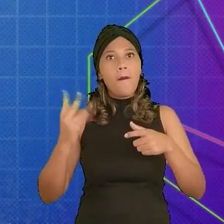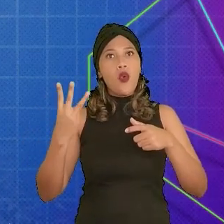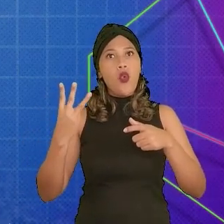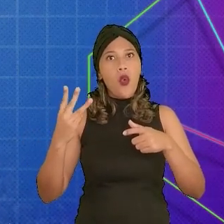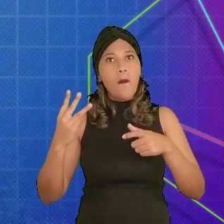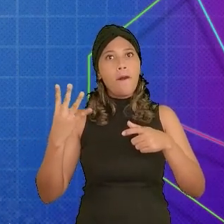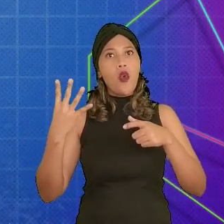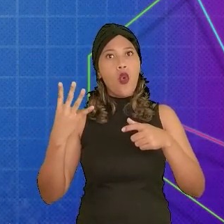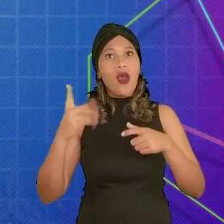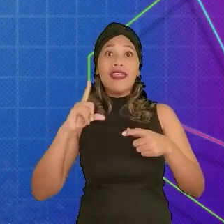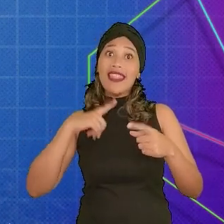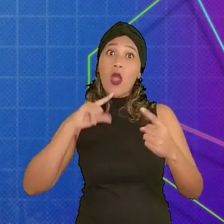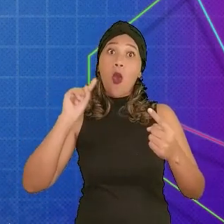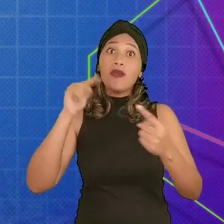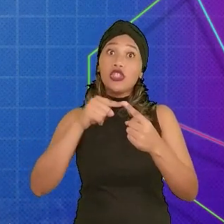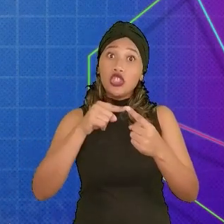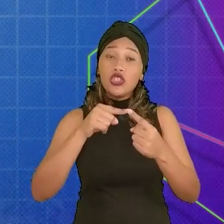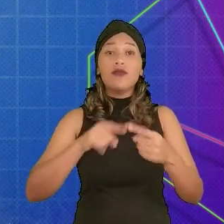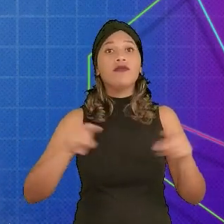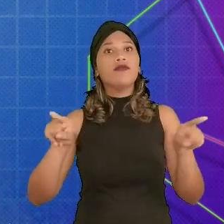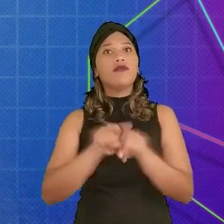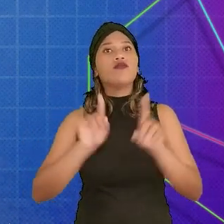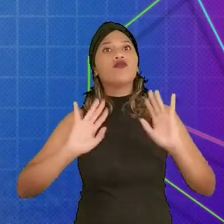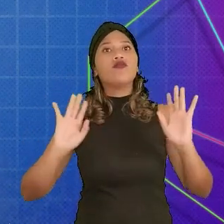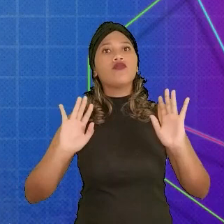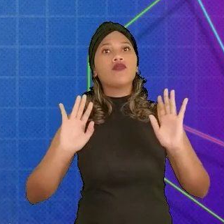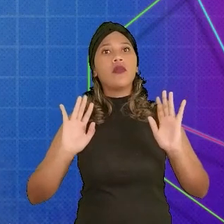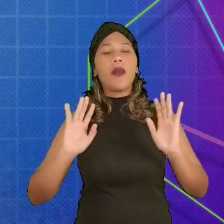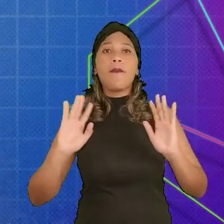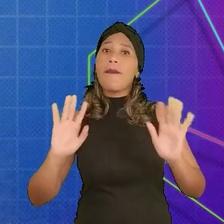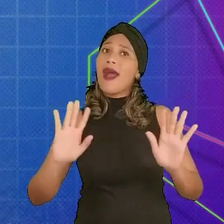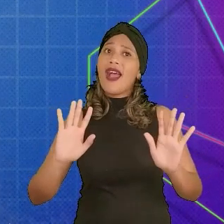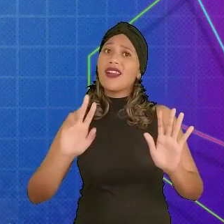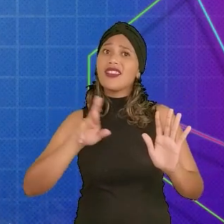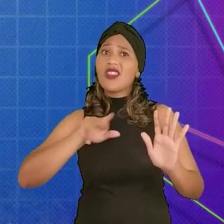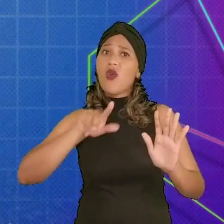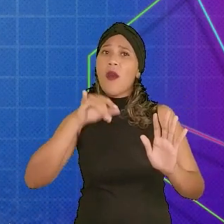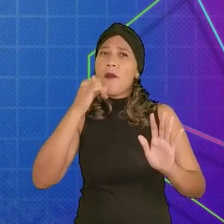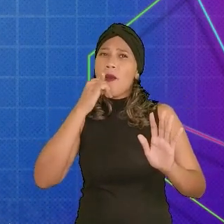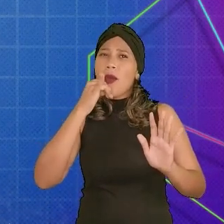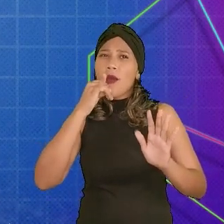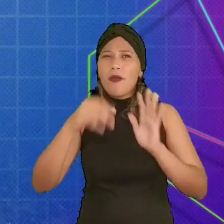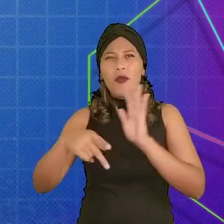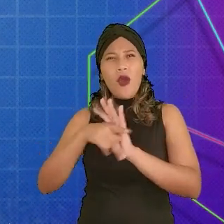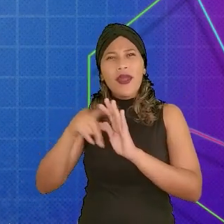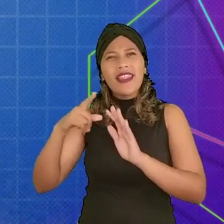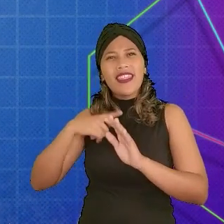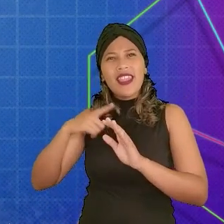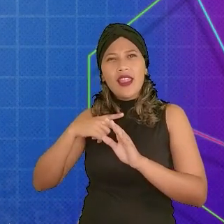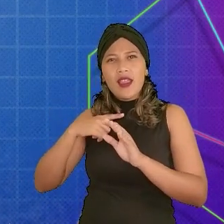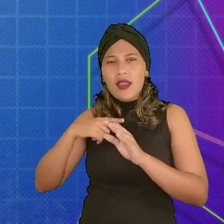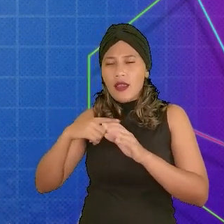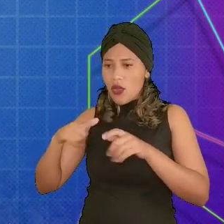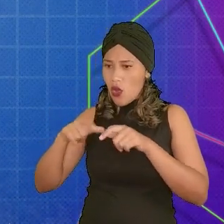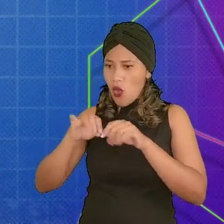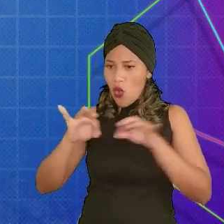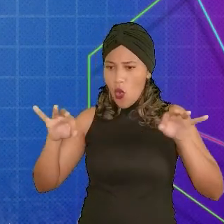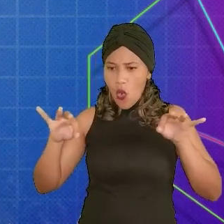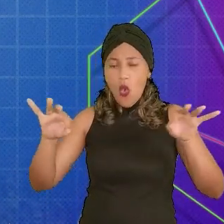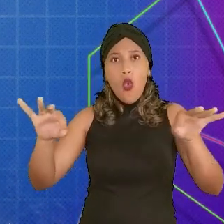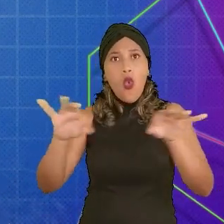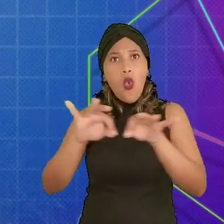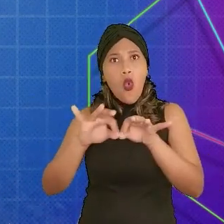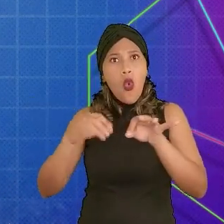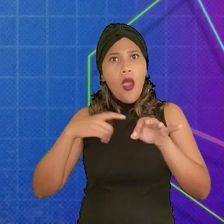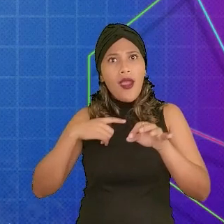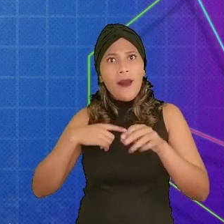ação específica tem um objetivo e resultado. Mas não é uma mecânica, por exemplo, a extensão mínima que um campo de basquete